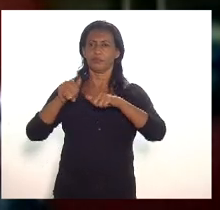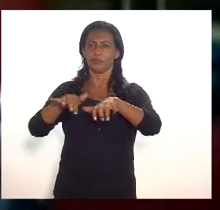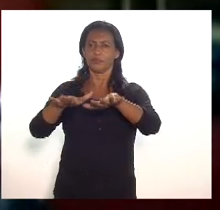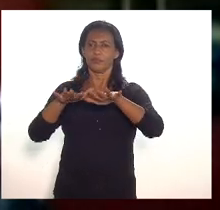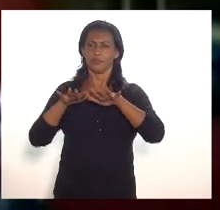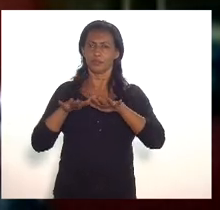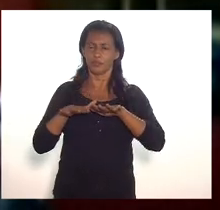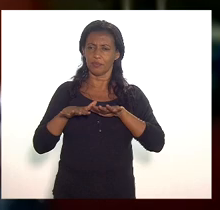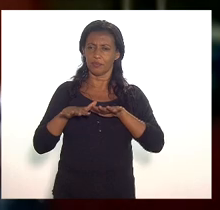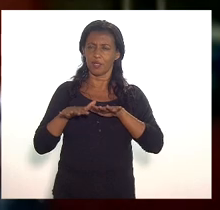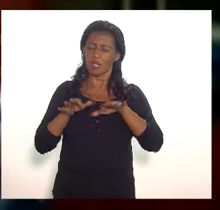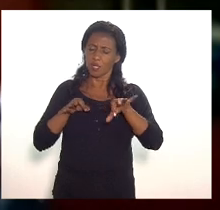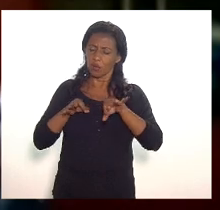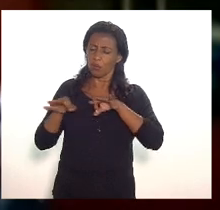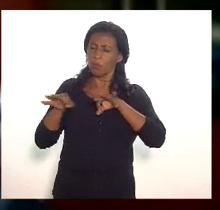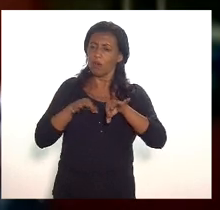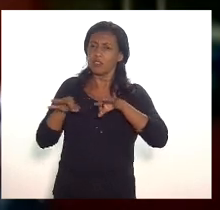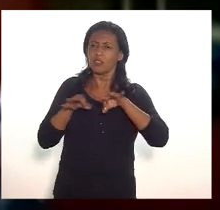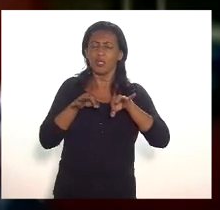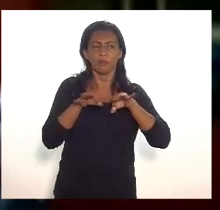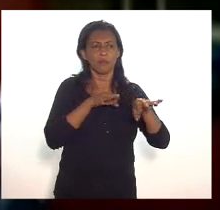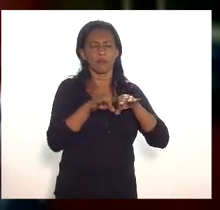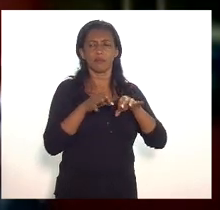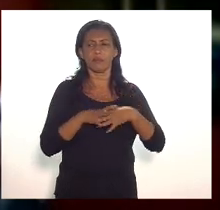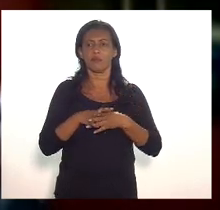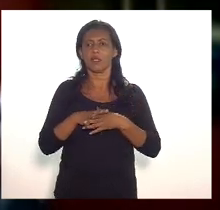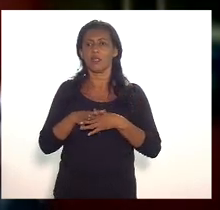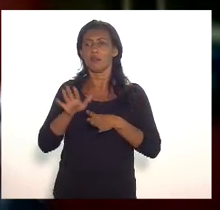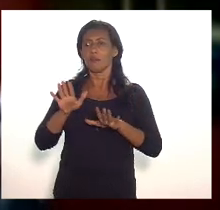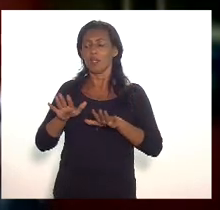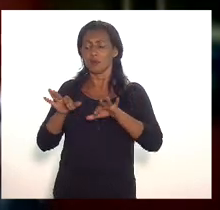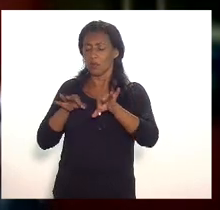do planejamento, mas o planejamento não